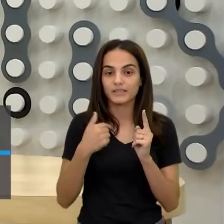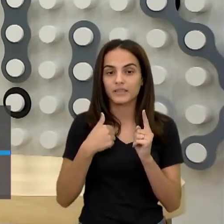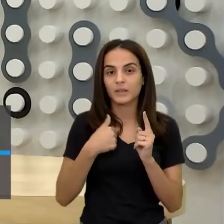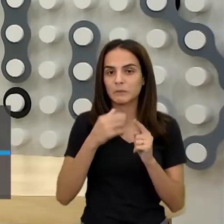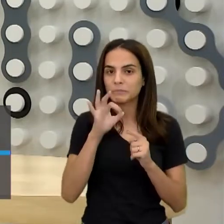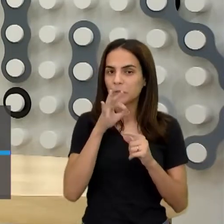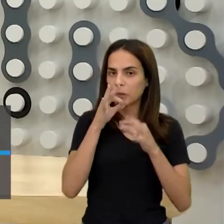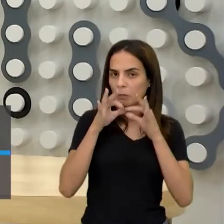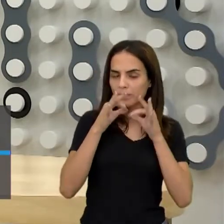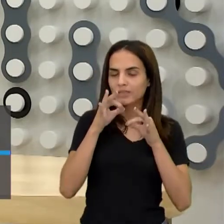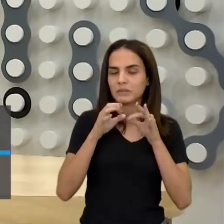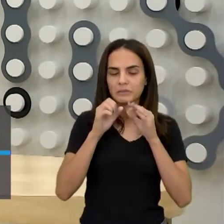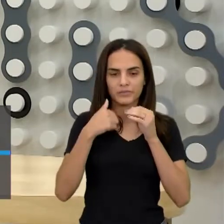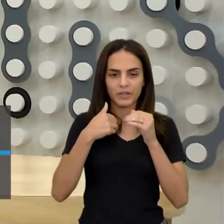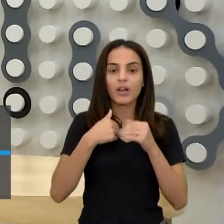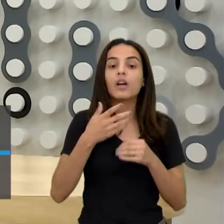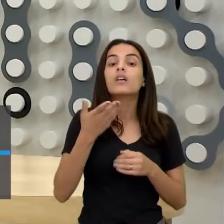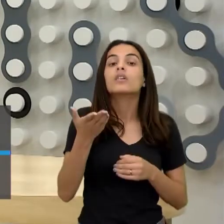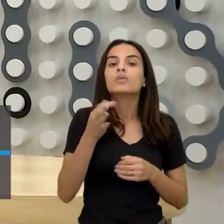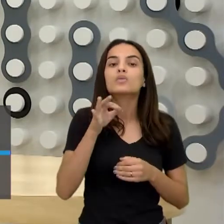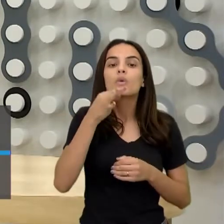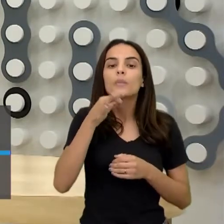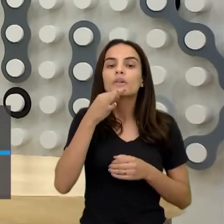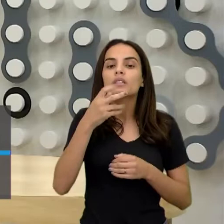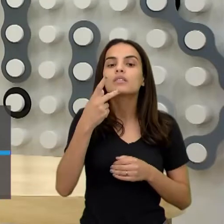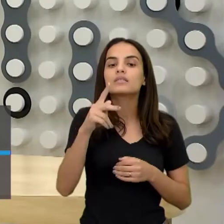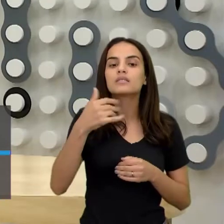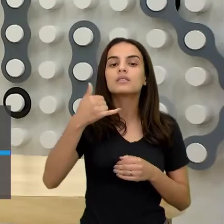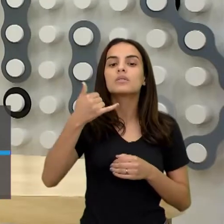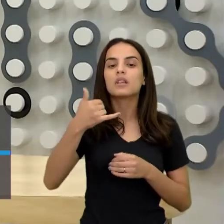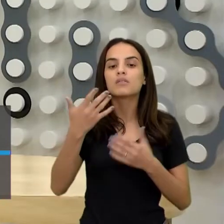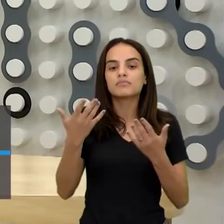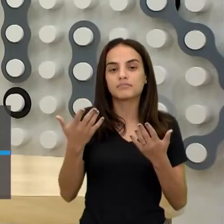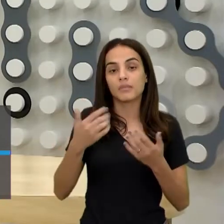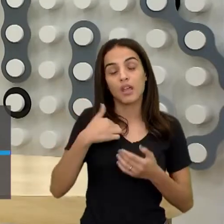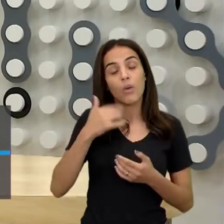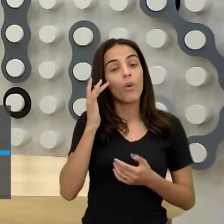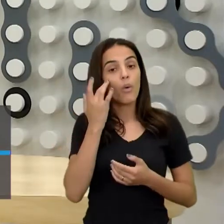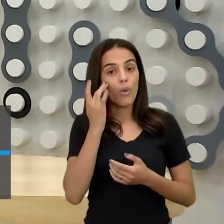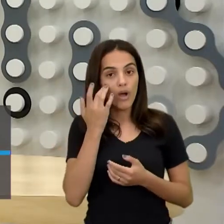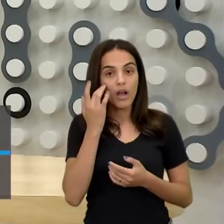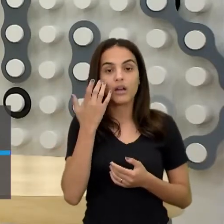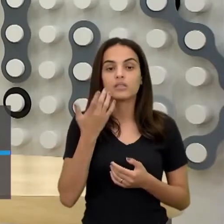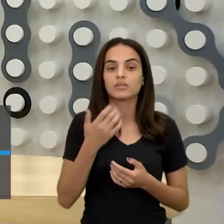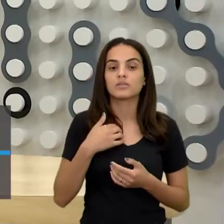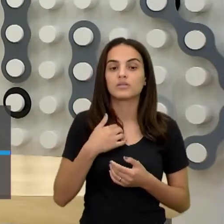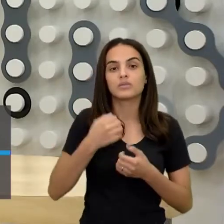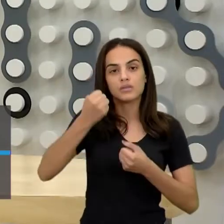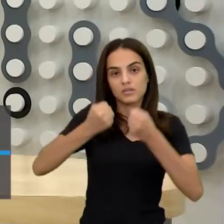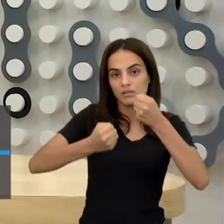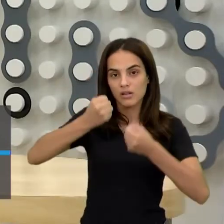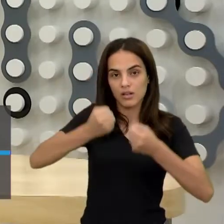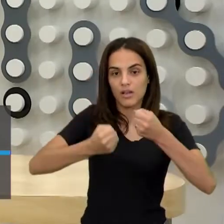minha opinião, não. Qual é a sua opinião sobre o uso do celular em sala de aula? Eu acho que assim como o uso do automóvel para poder aproximar as